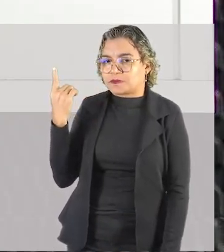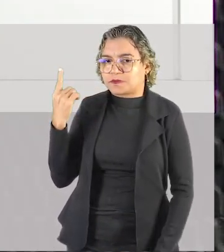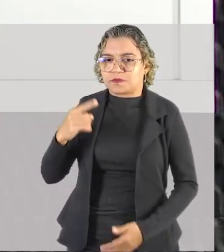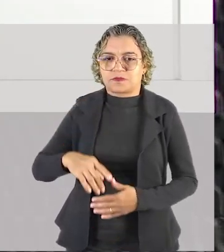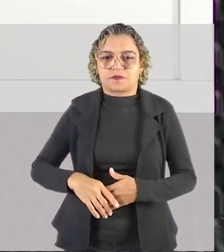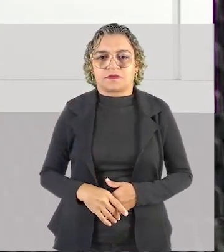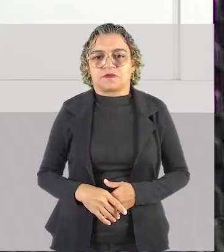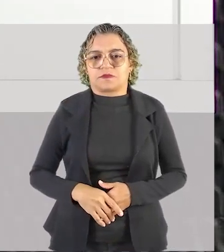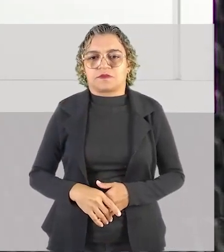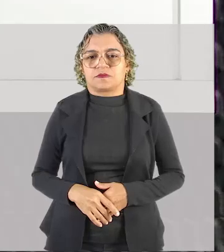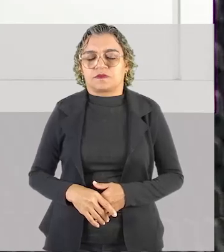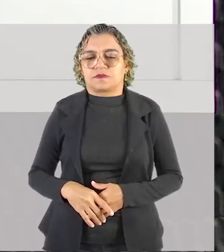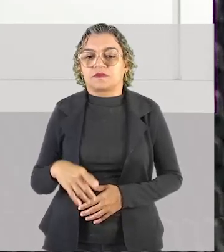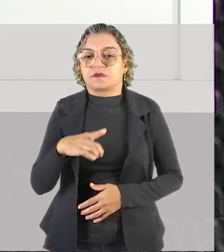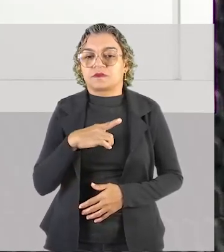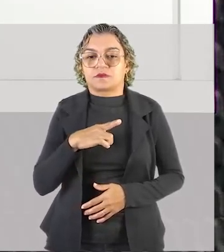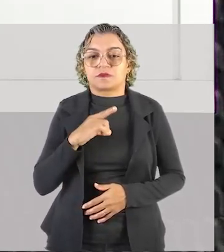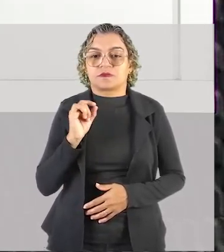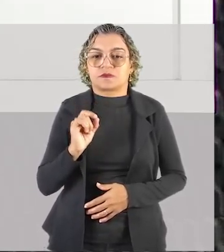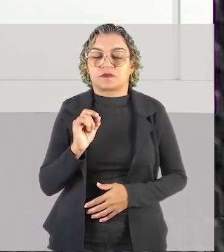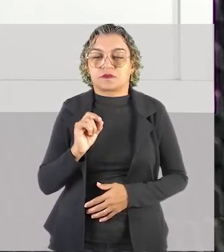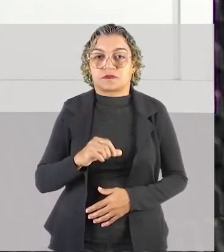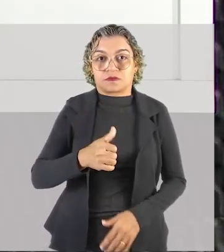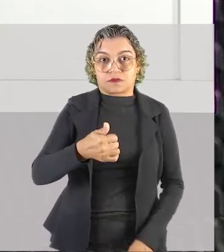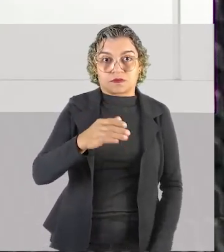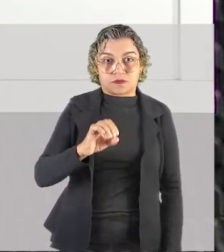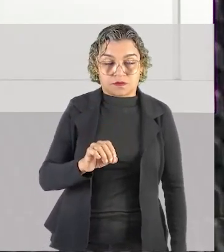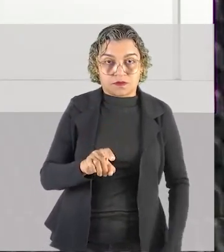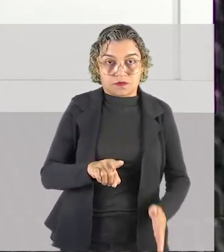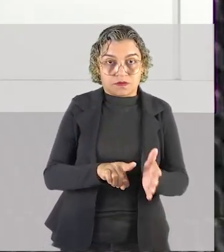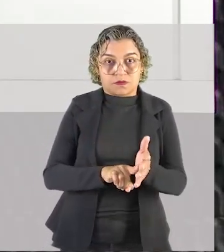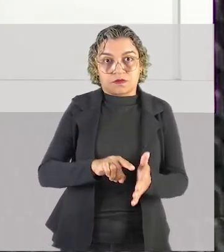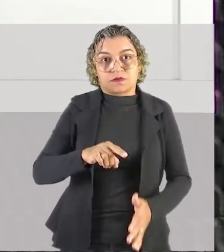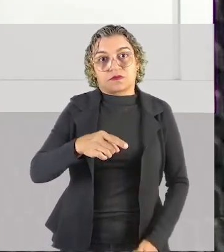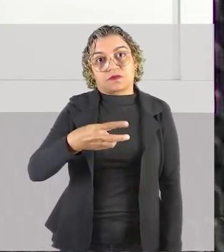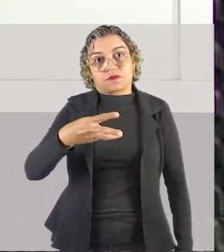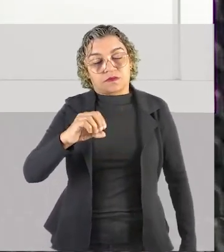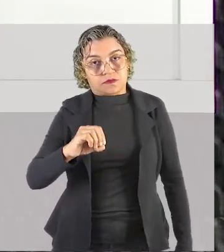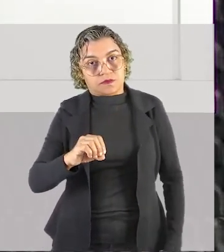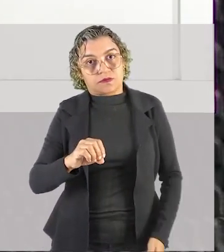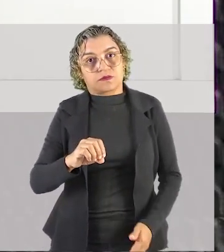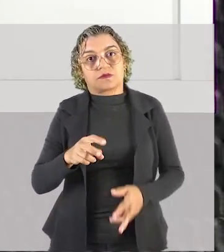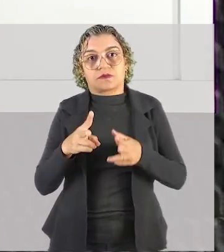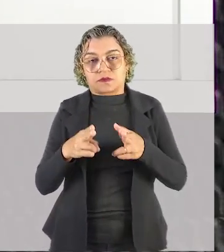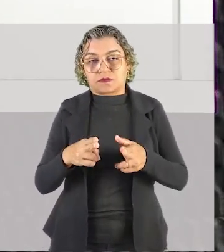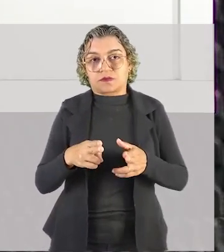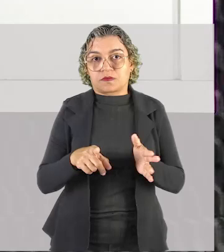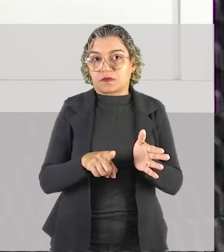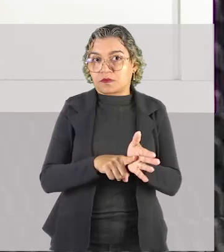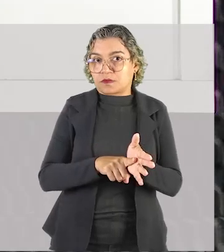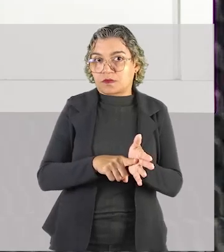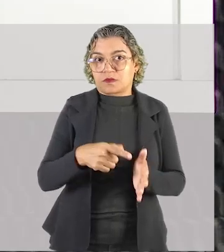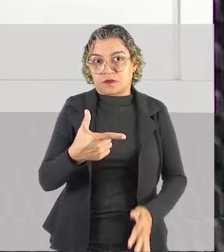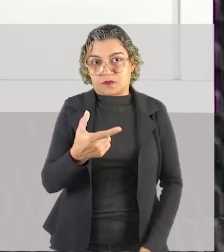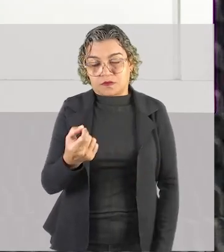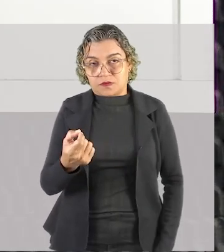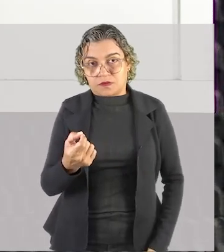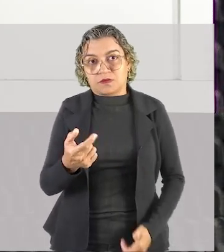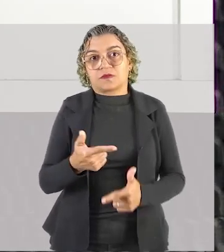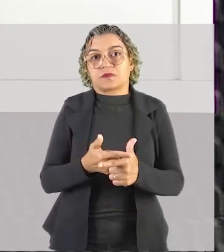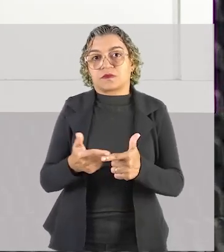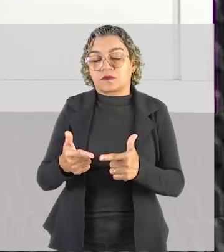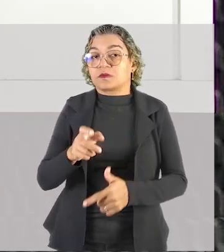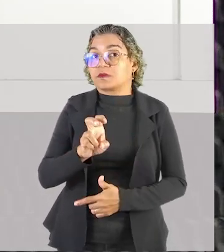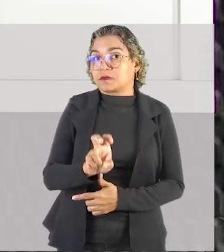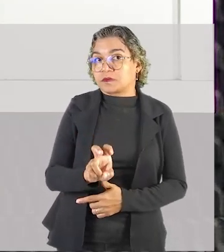Certo? Então, nós temos aqui 10 menos 30 vai dar menos 20. Dividido por